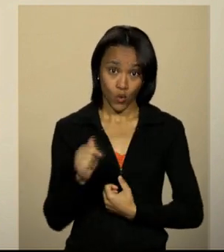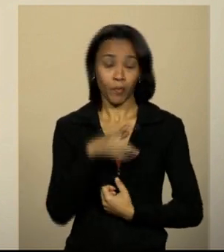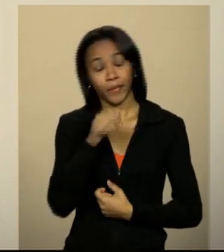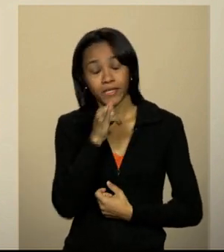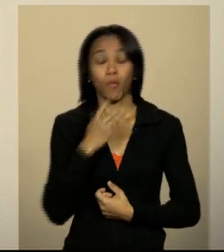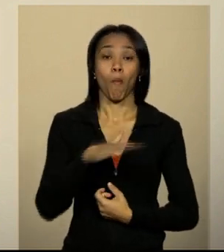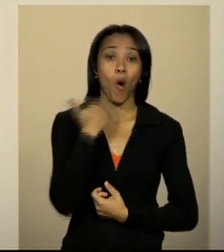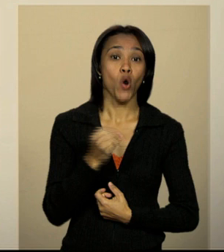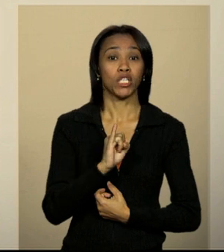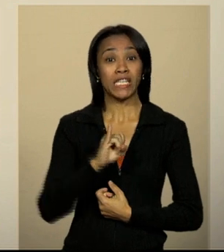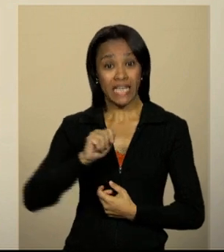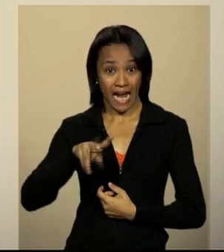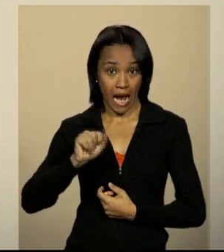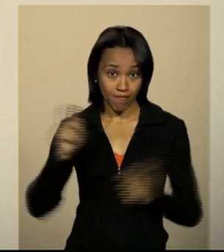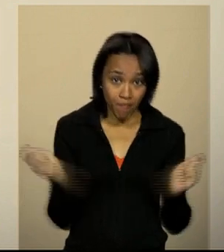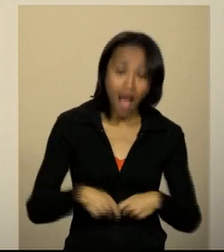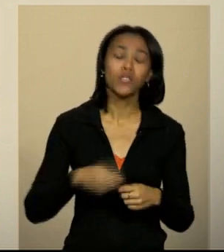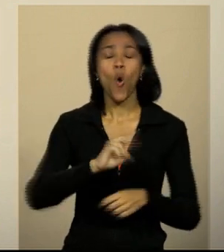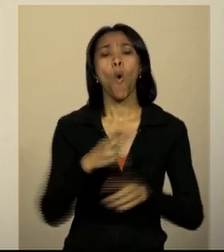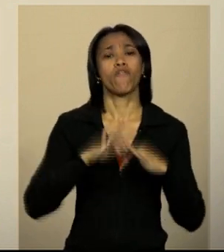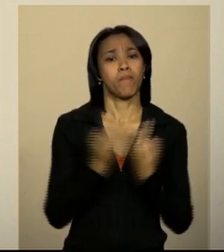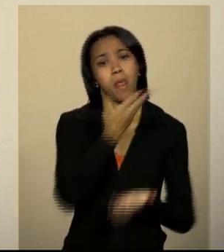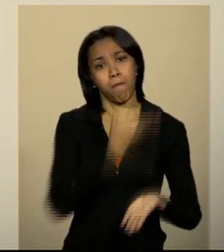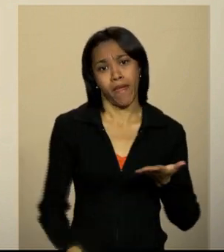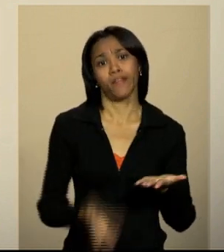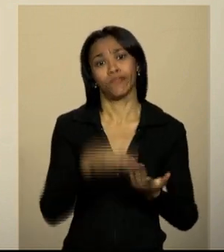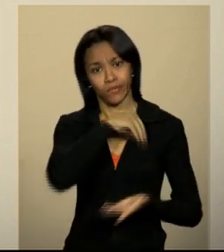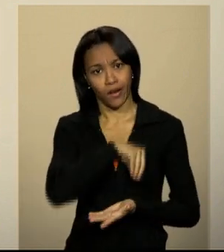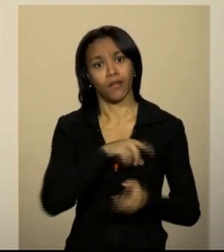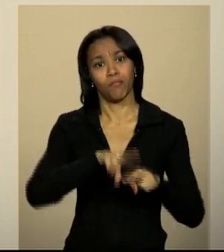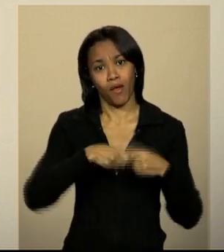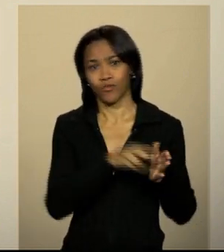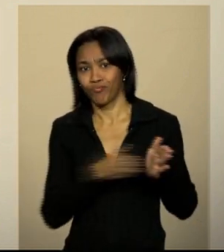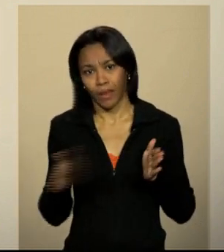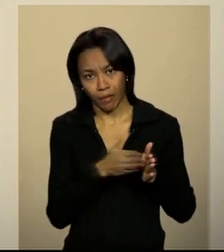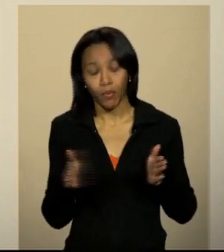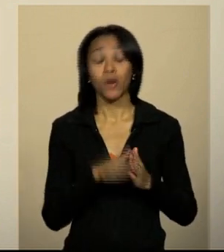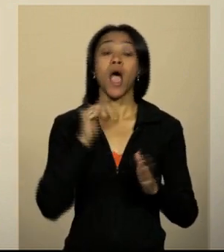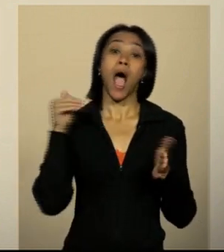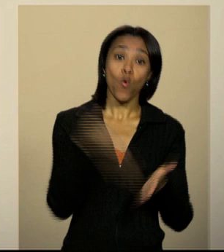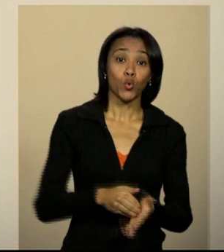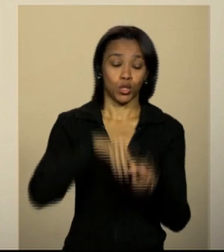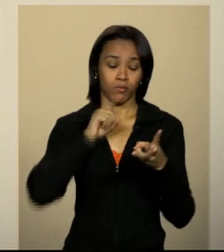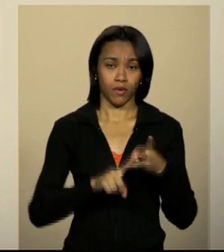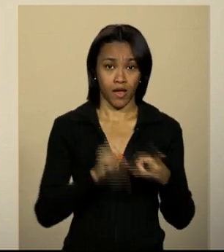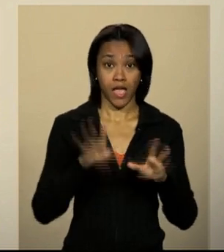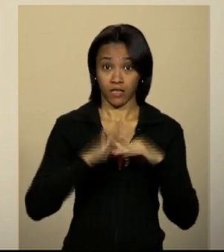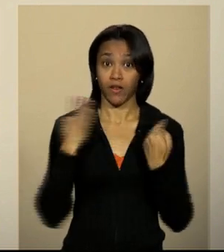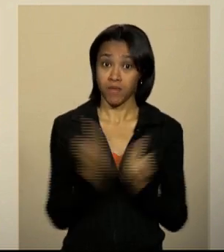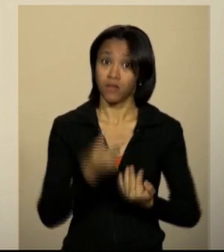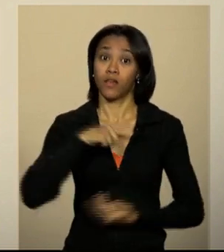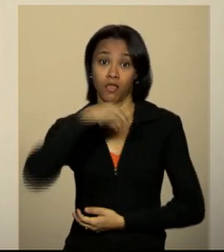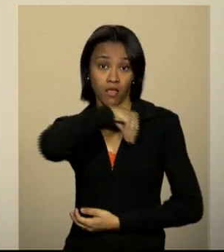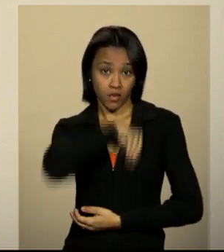casos de morte invalidez ou quando a família perde a sua renda por um período já para a última faixa onde estão as famílias